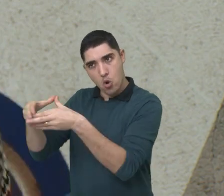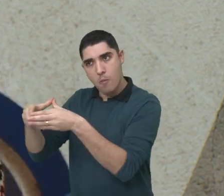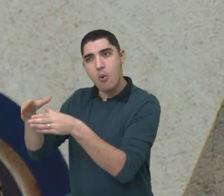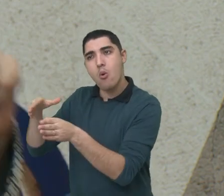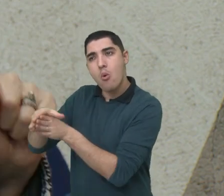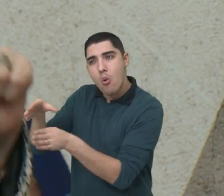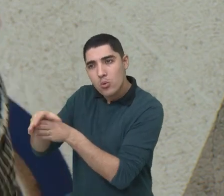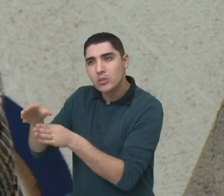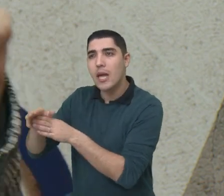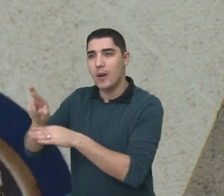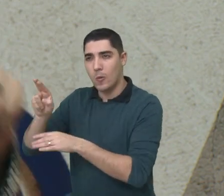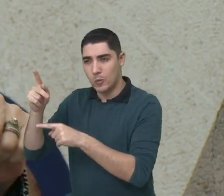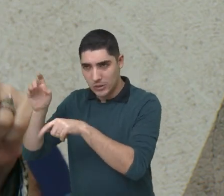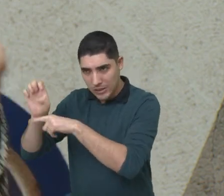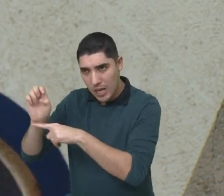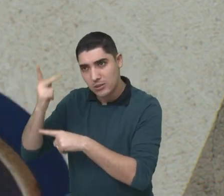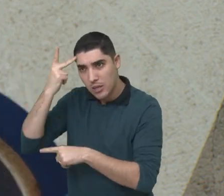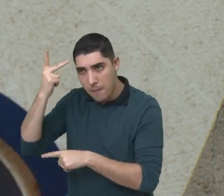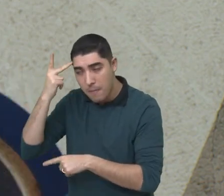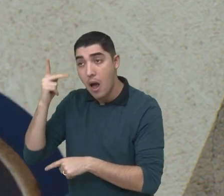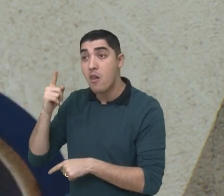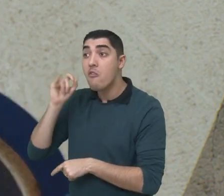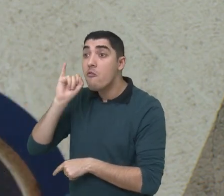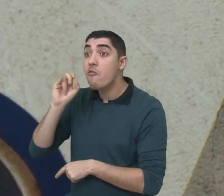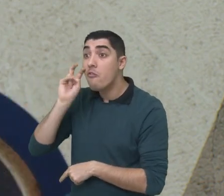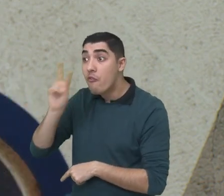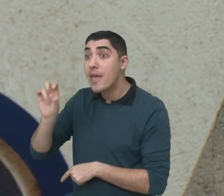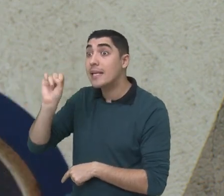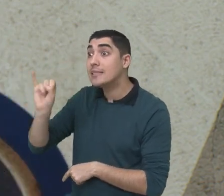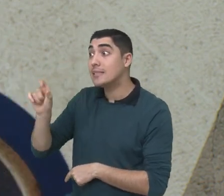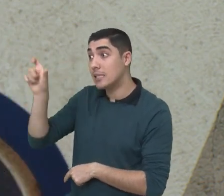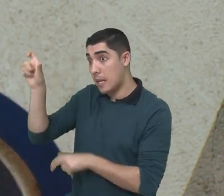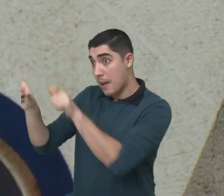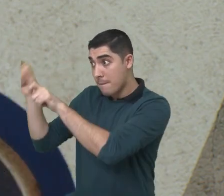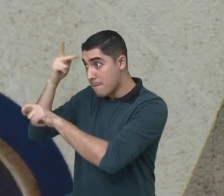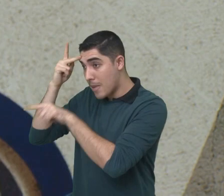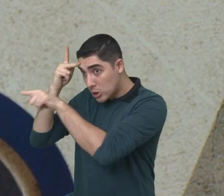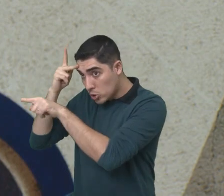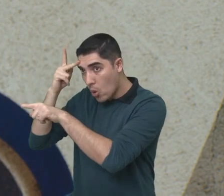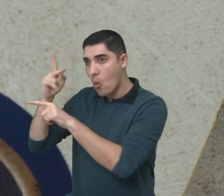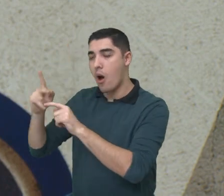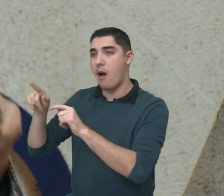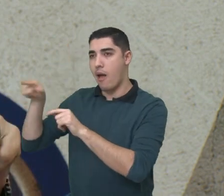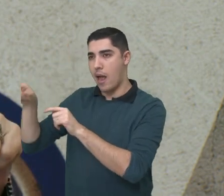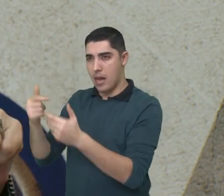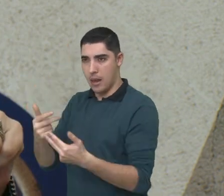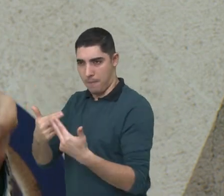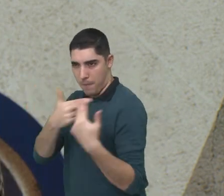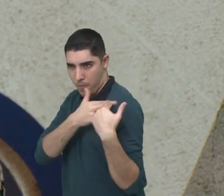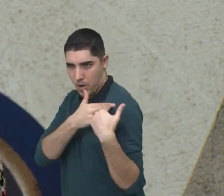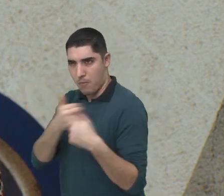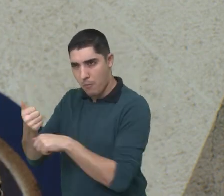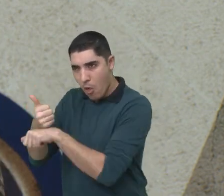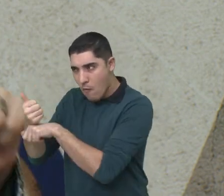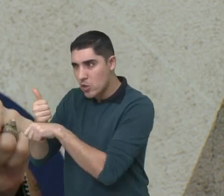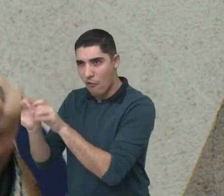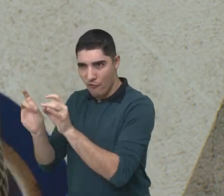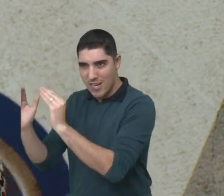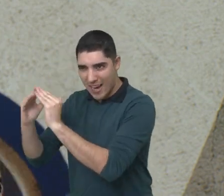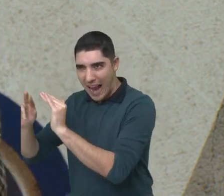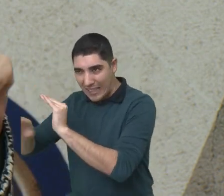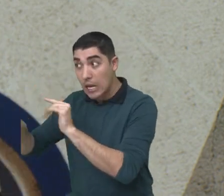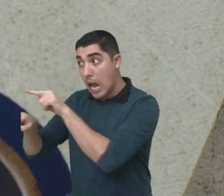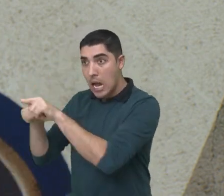fato aquela pessoa é inscrita no Cresce. Porque se ela é inscrita no Cresce, ela